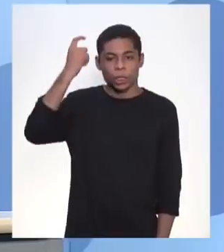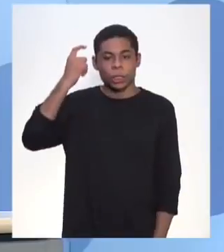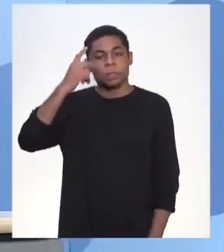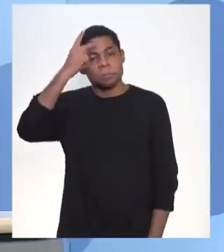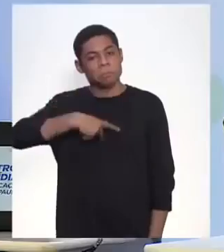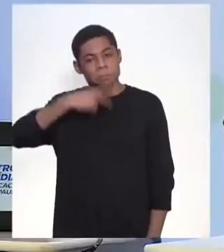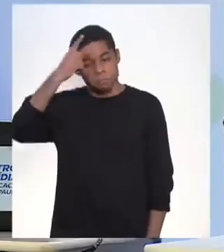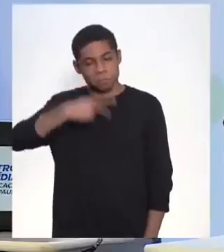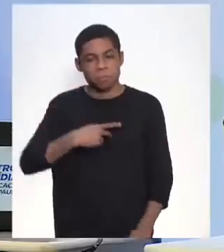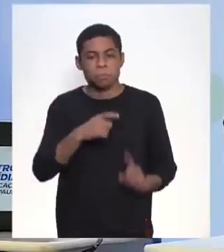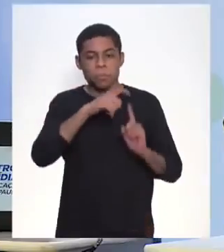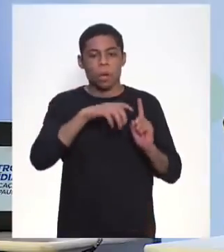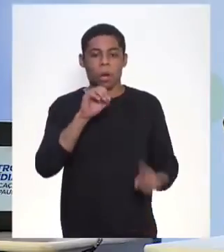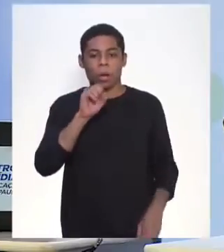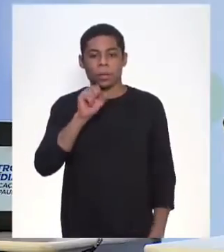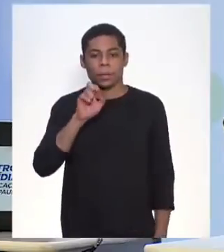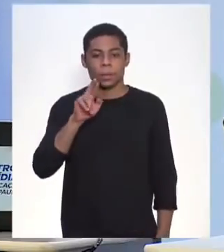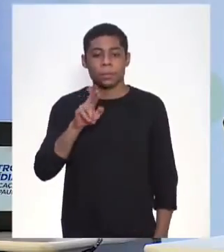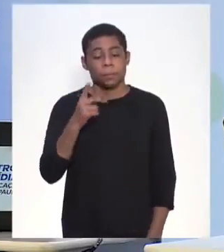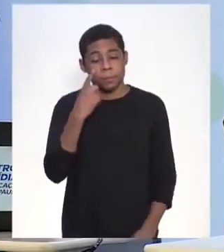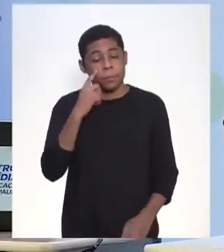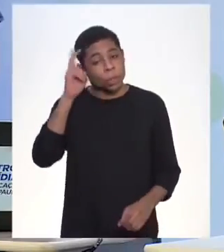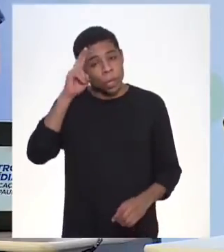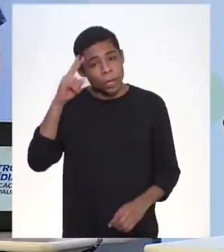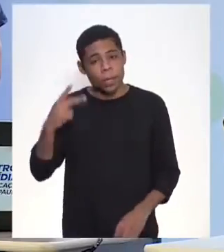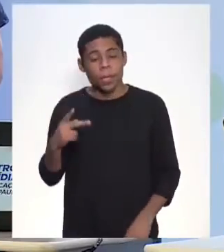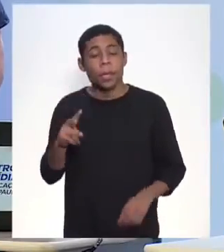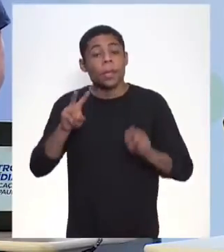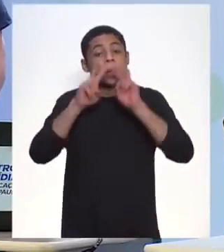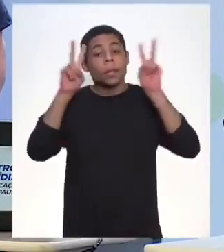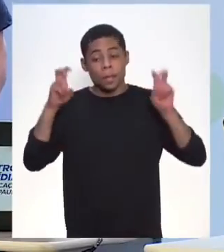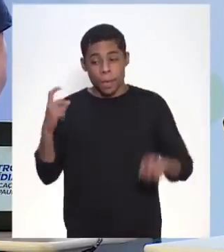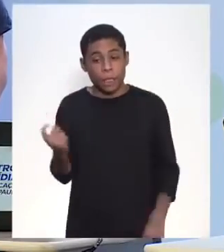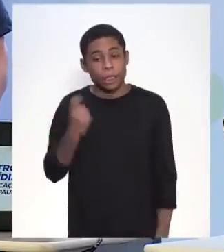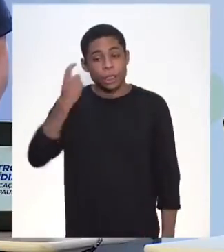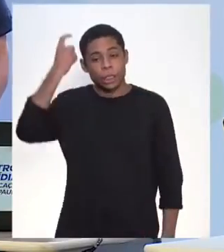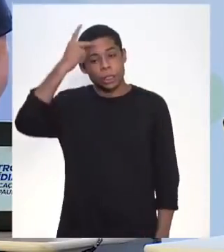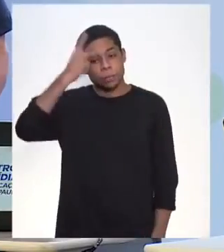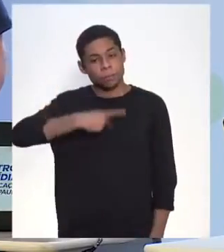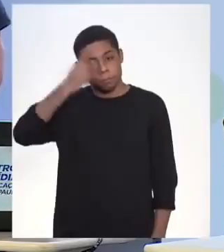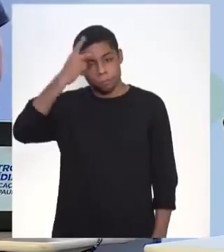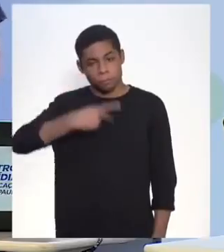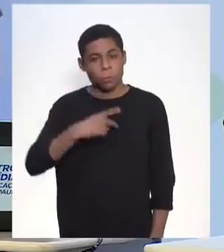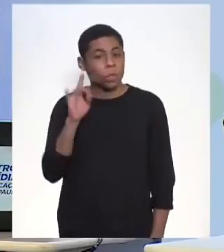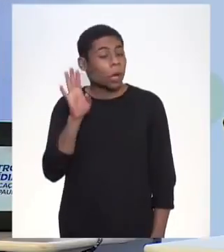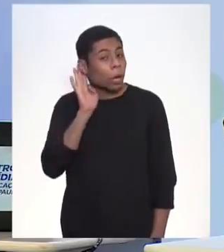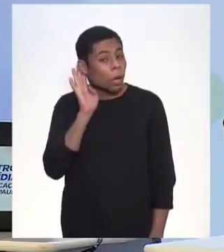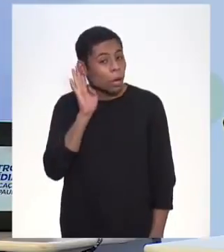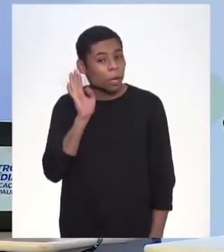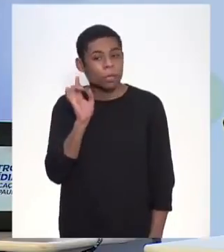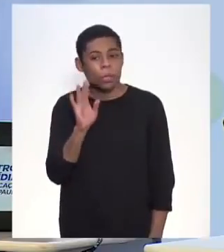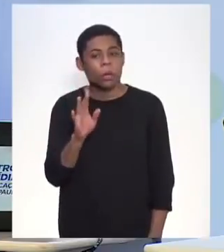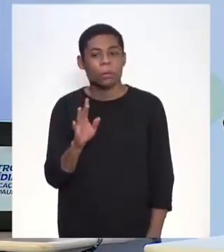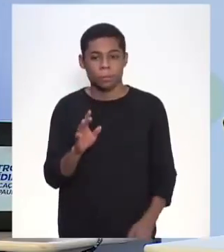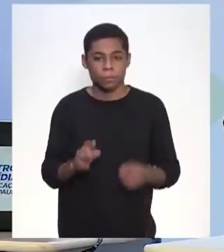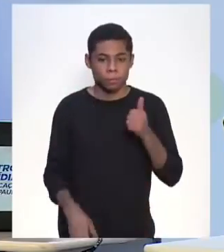Exato. Então a gente vai ouvir agora. Por enquanto eu só quero que vocês realmente enjoy it, ok? Só curtam aí,